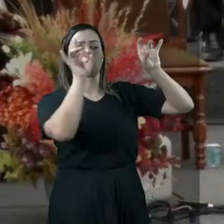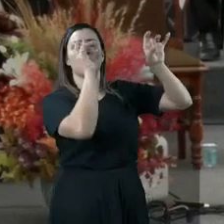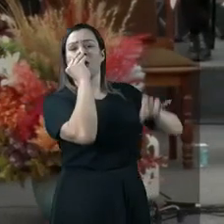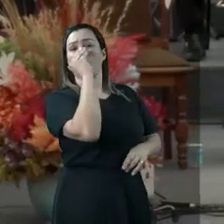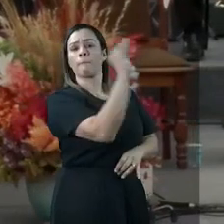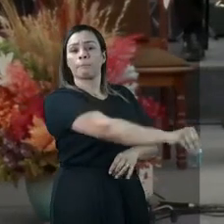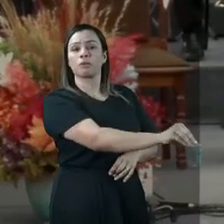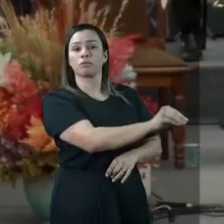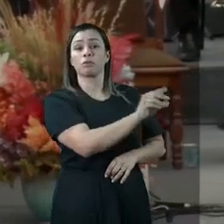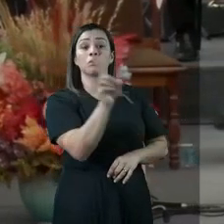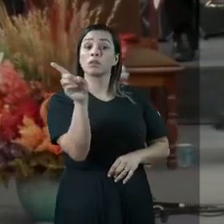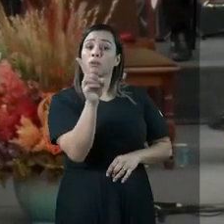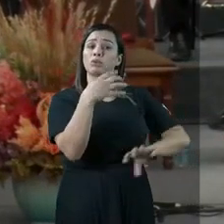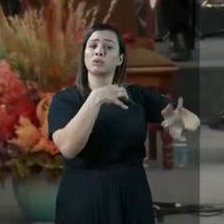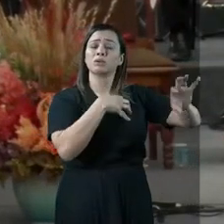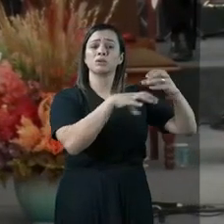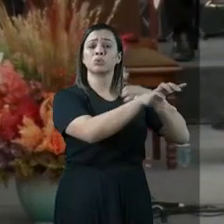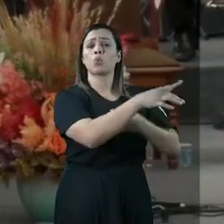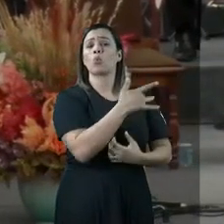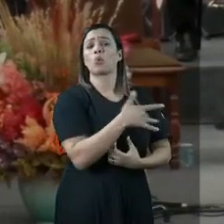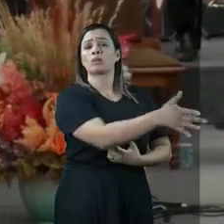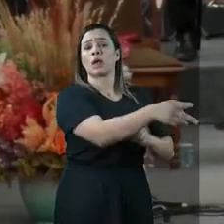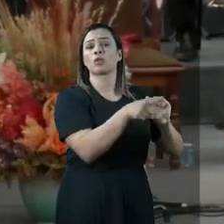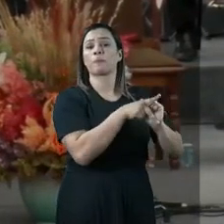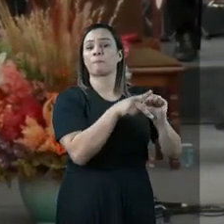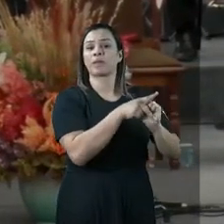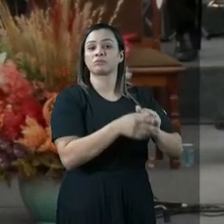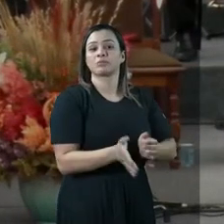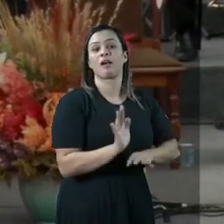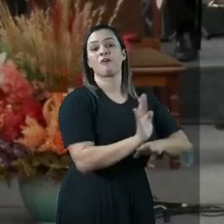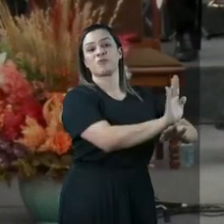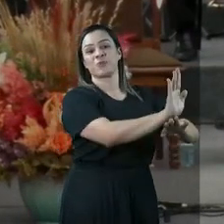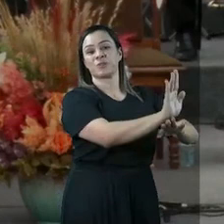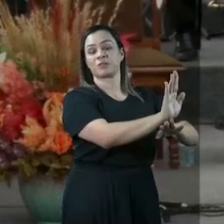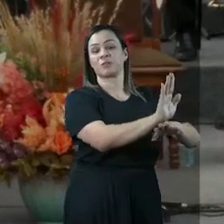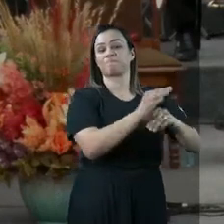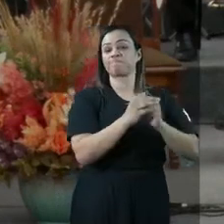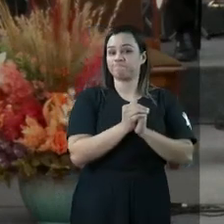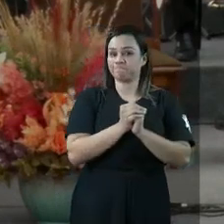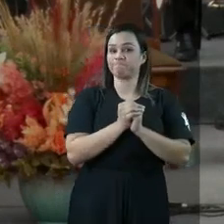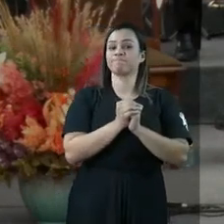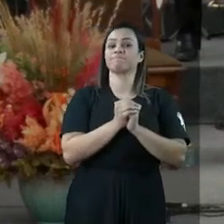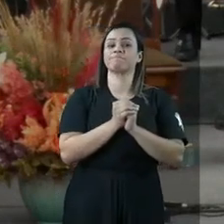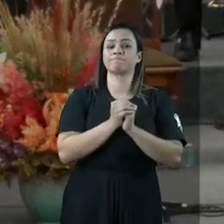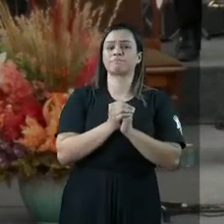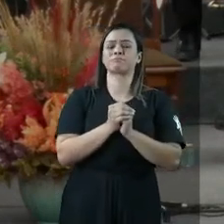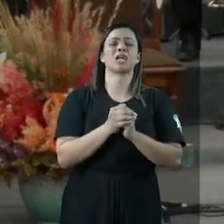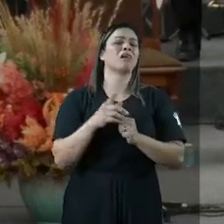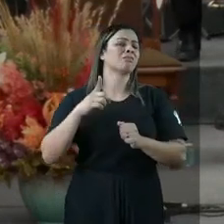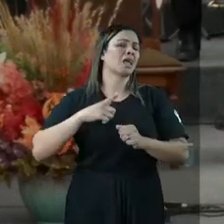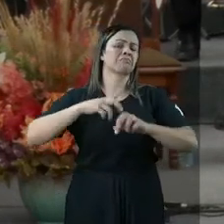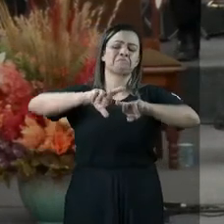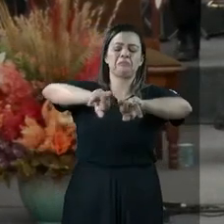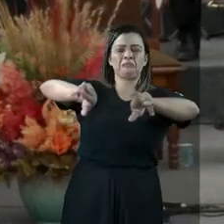A perspectiva experiencial prática poderia ser explicada por Levi ou Mateus, como